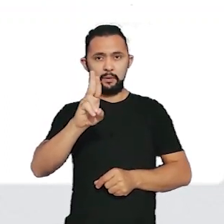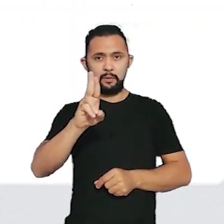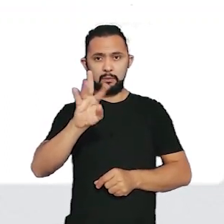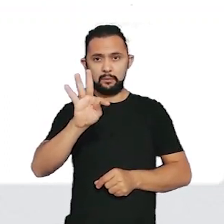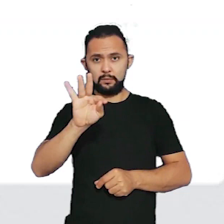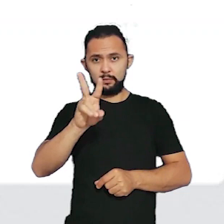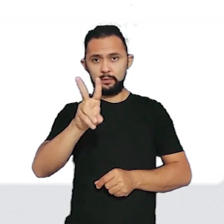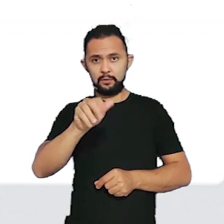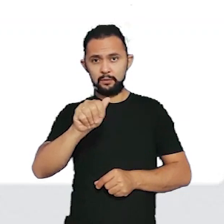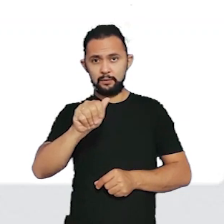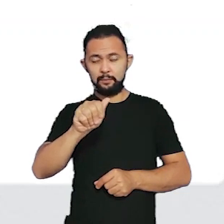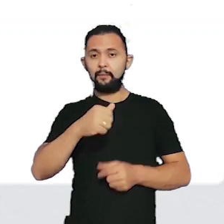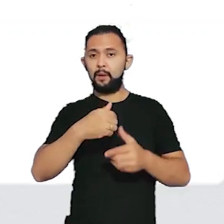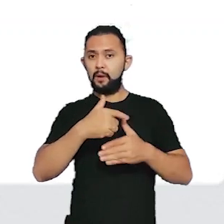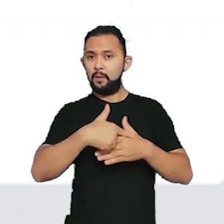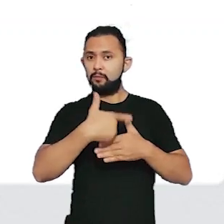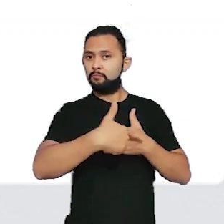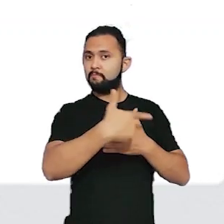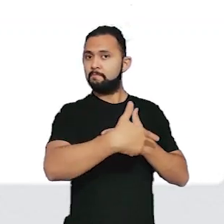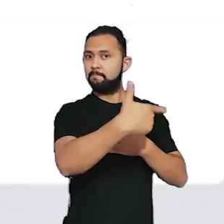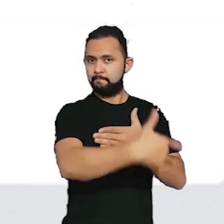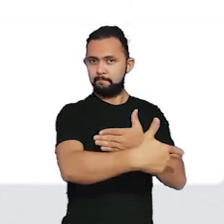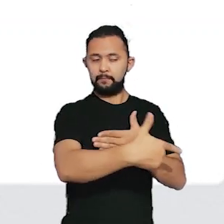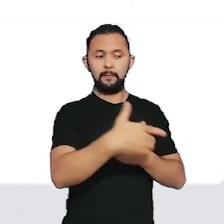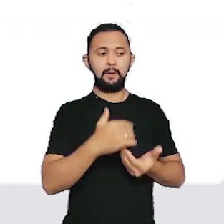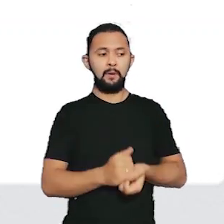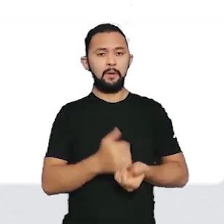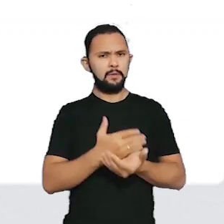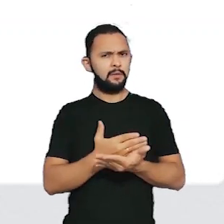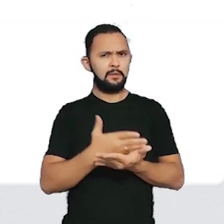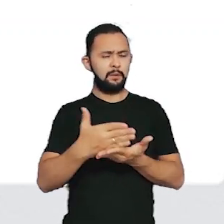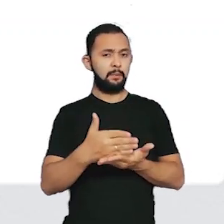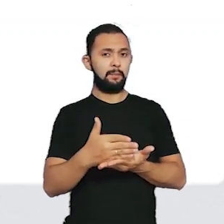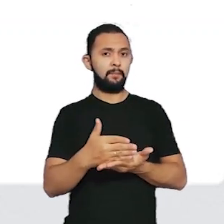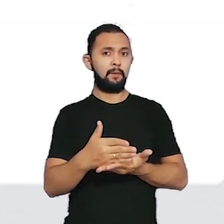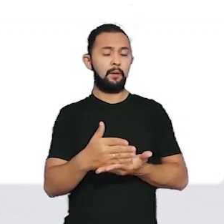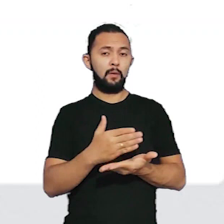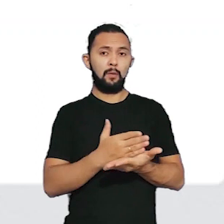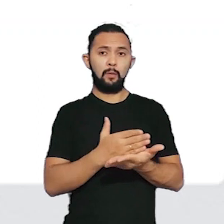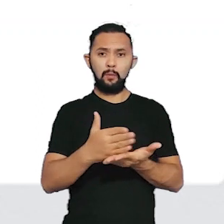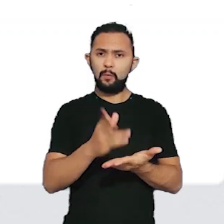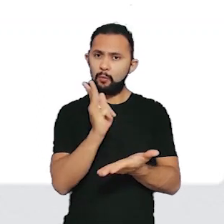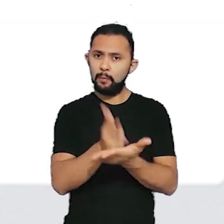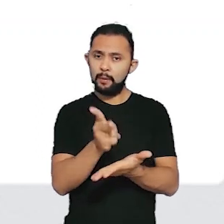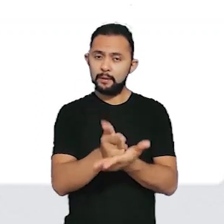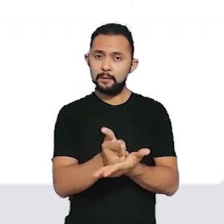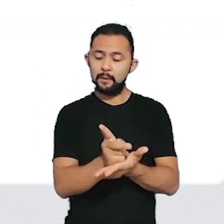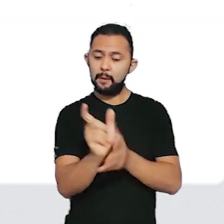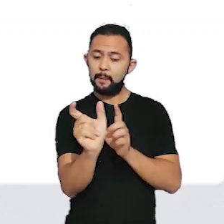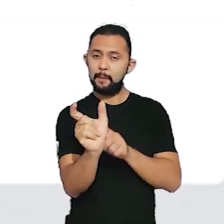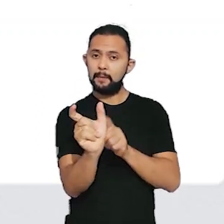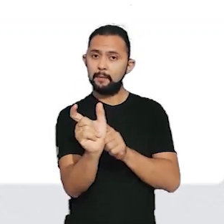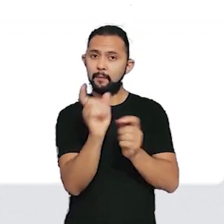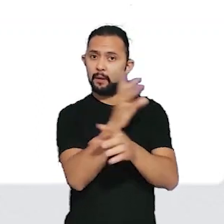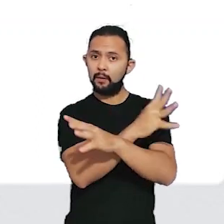pela conjunção, sempre vai ser iniciada pela conjunção que. E observe que nas orações consecutivas vai aparecer